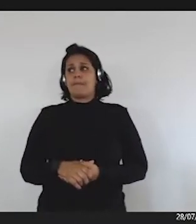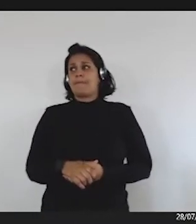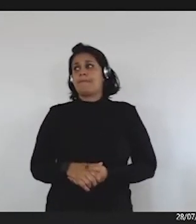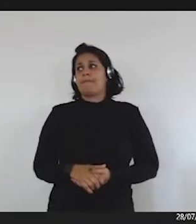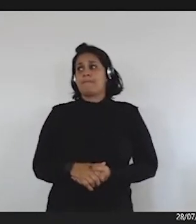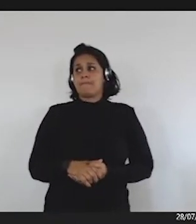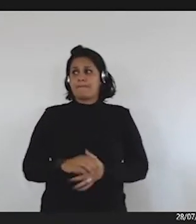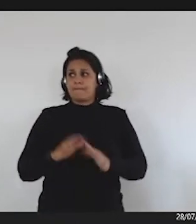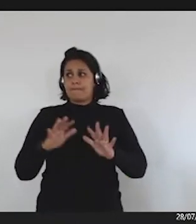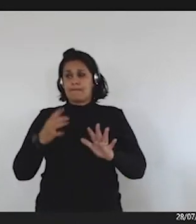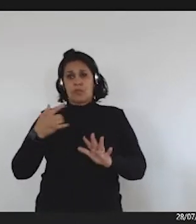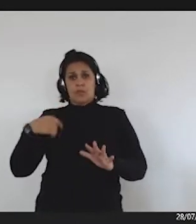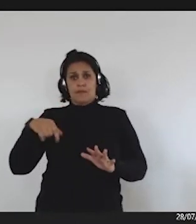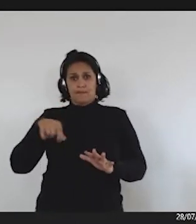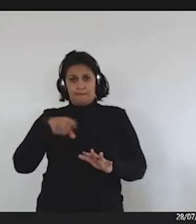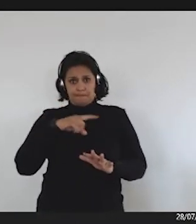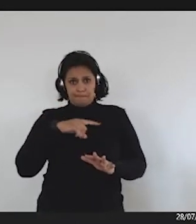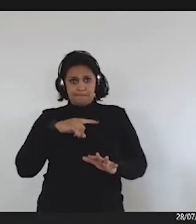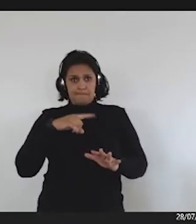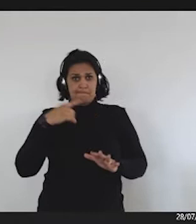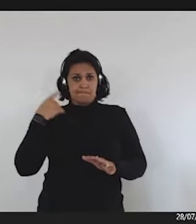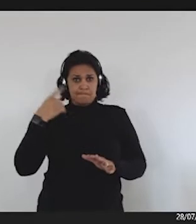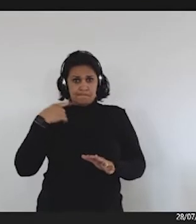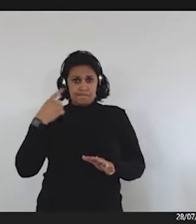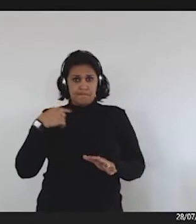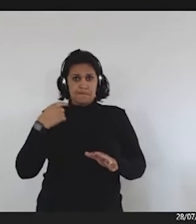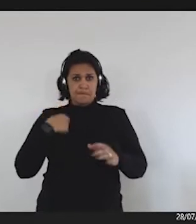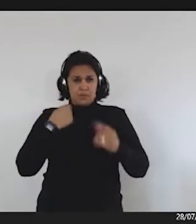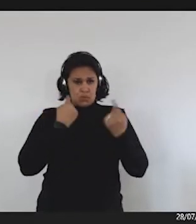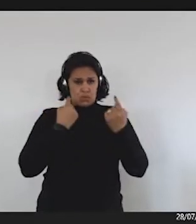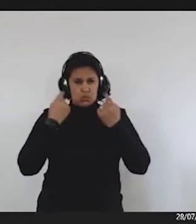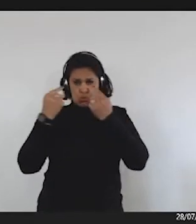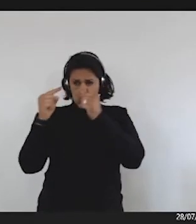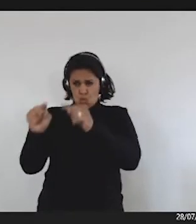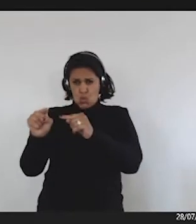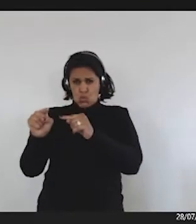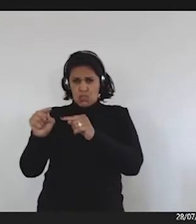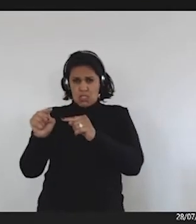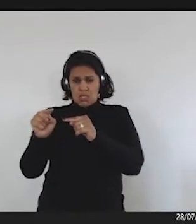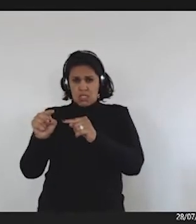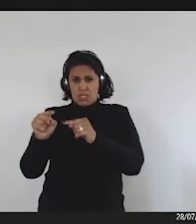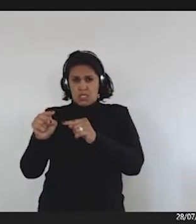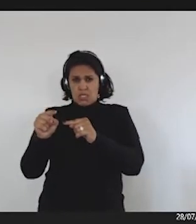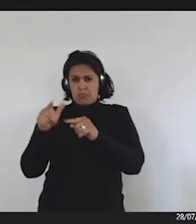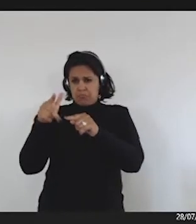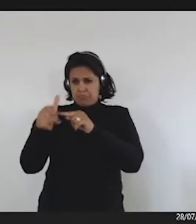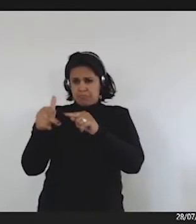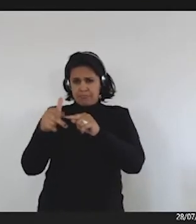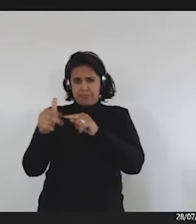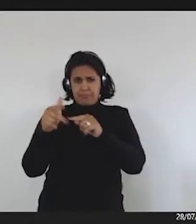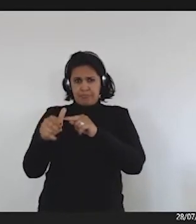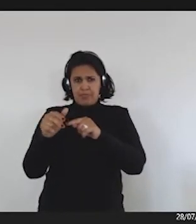Nós, a advocacia, não somos contra o combate à corrupção. Somos a